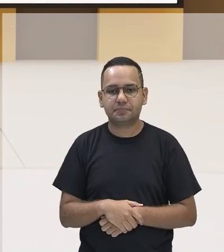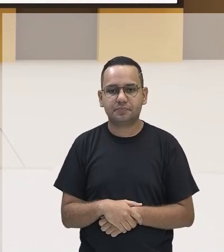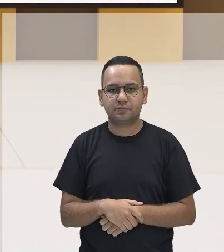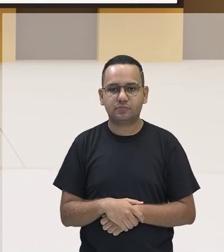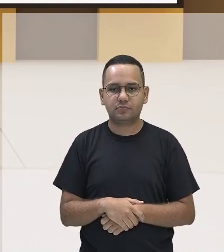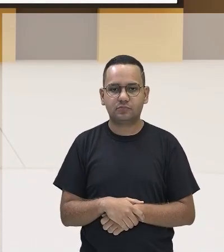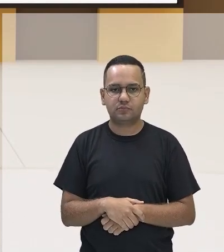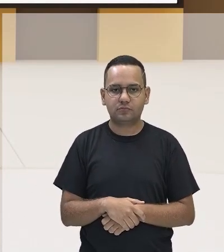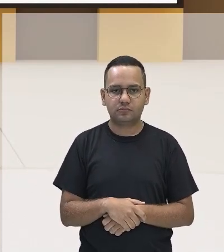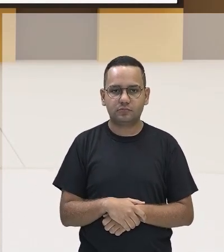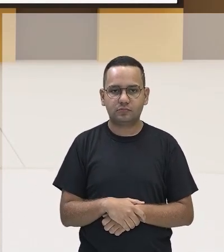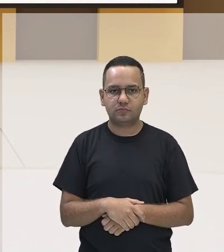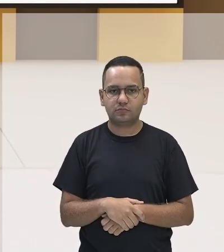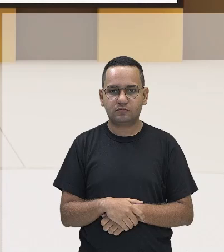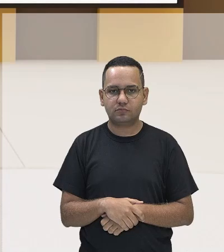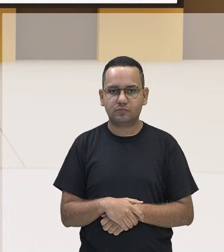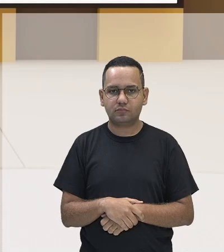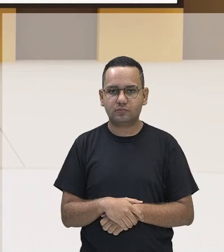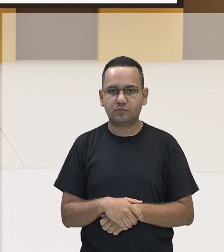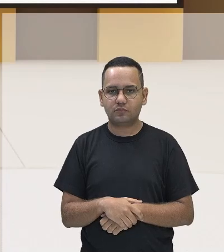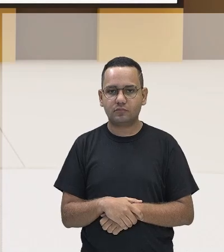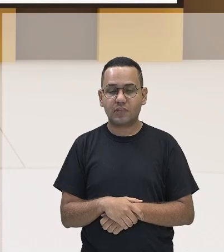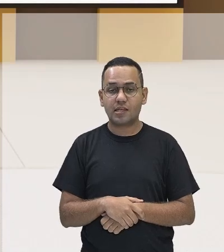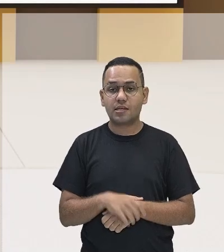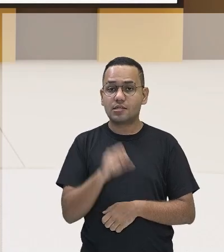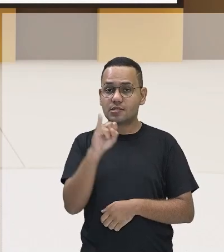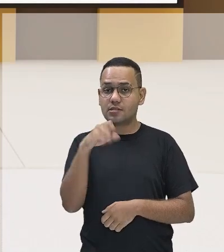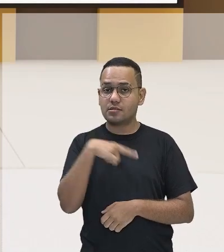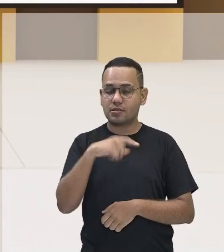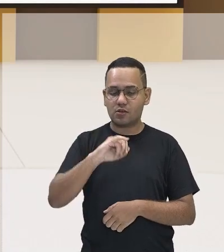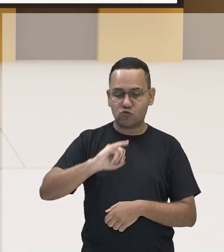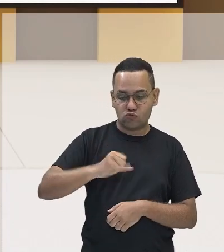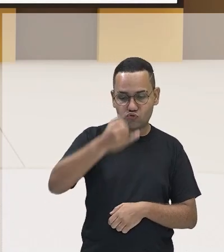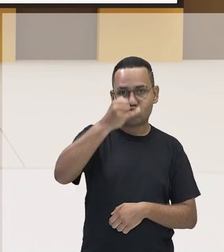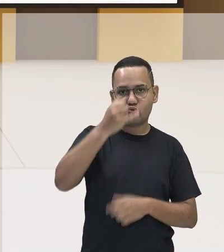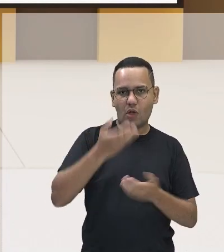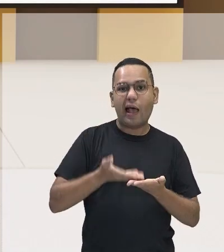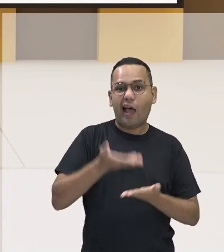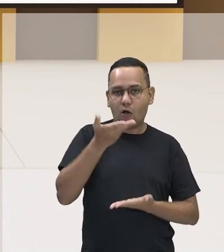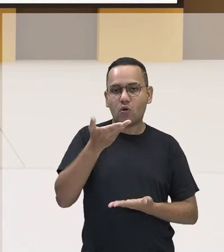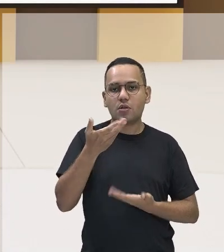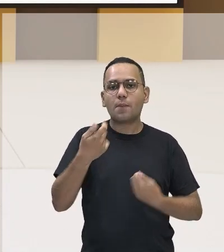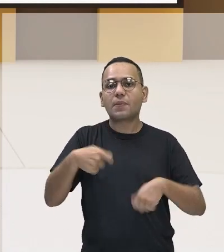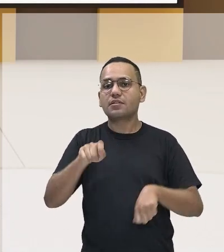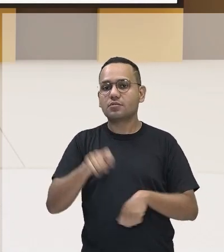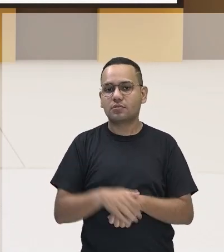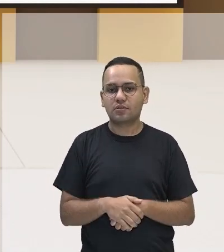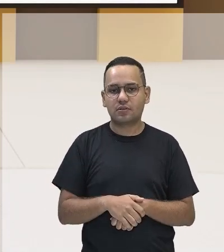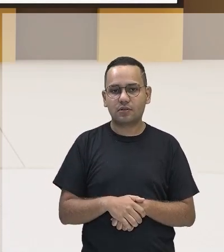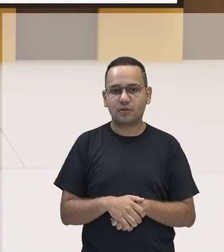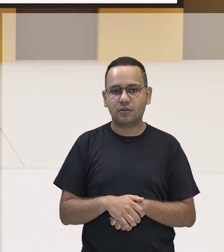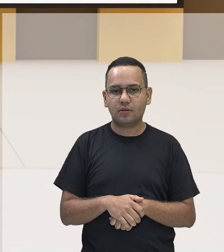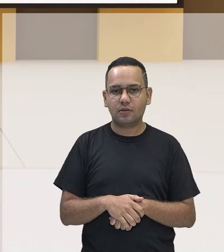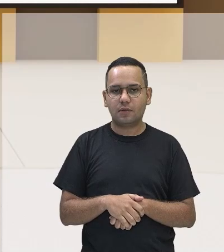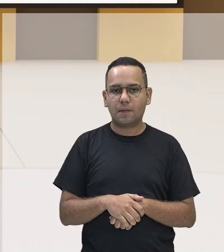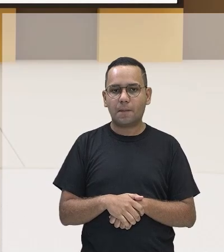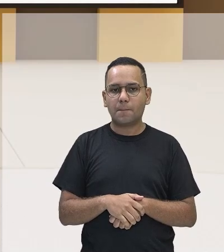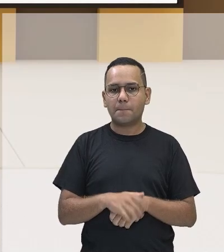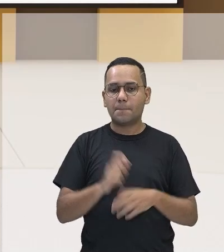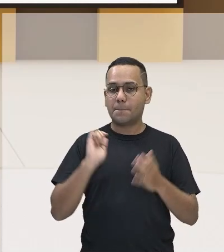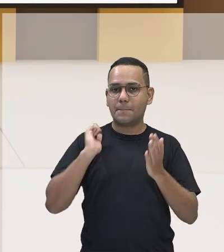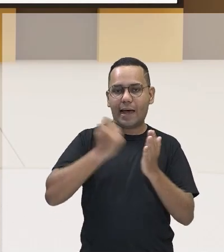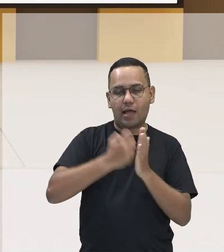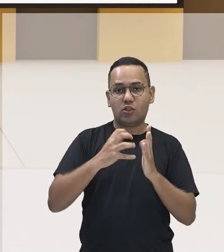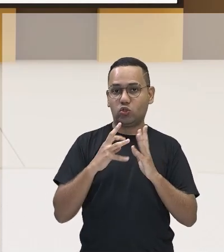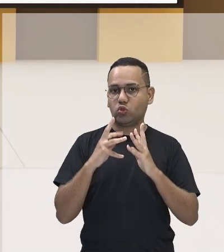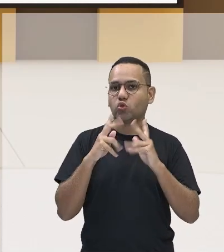por possuírem aí juros muito altos, né, é sempre indicado que você pague o valor integral da sua fatura. Sempre que